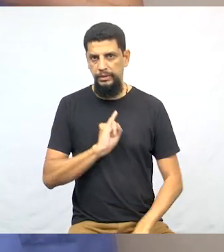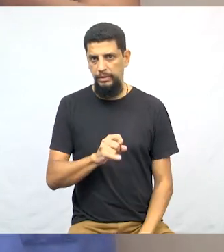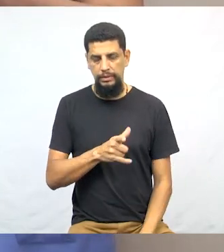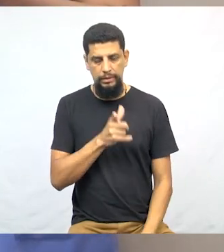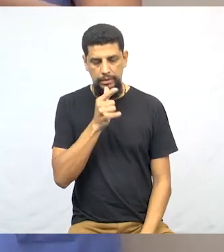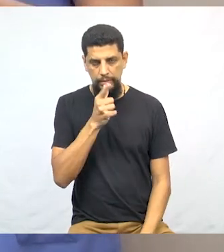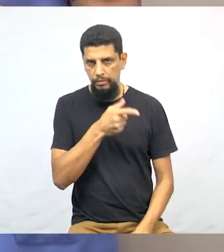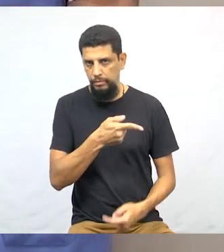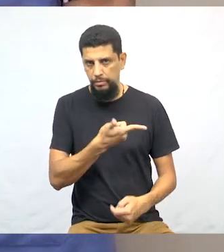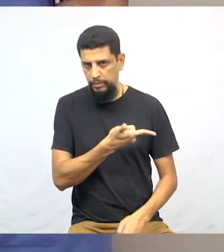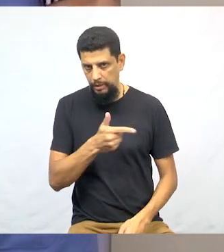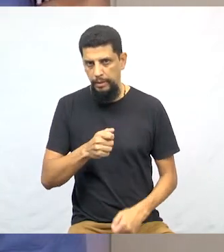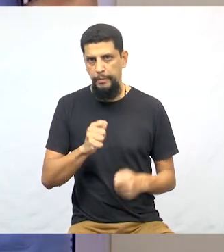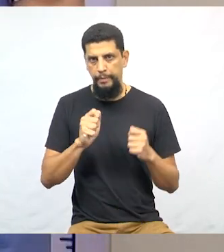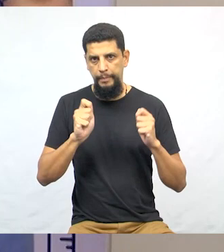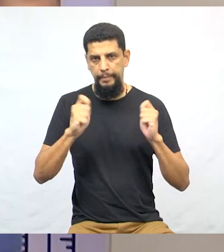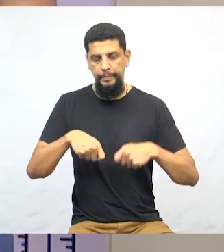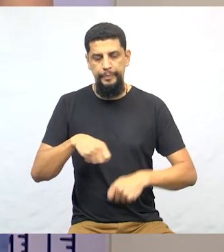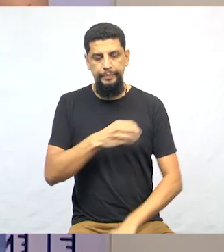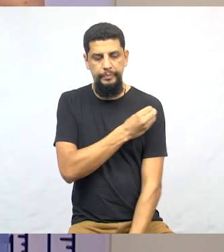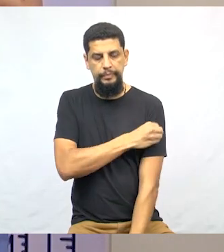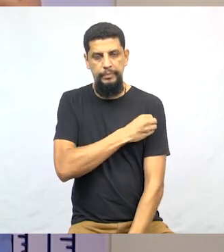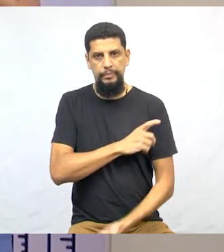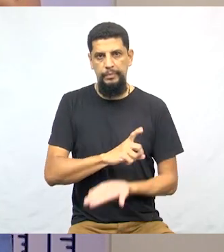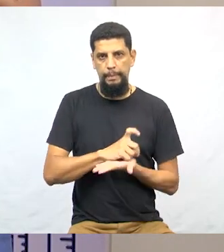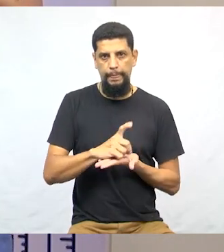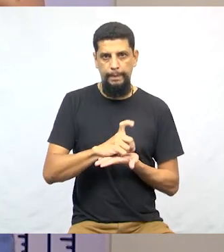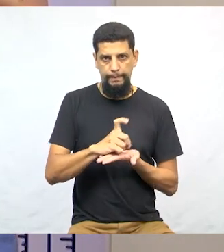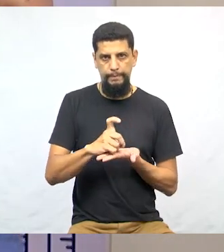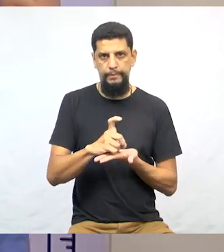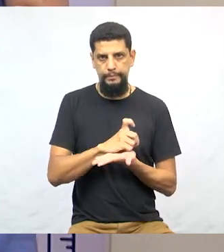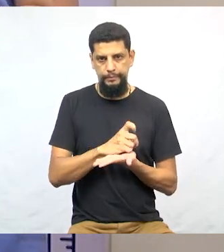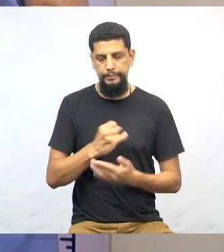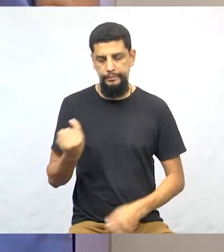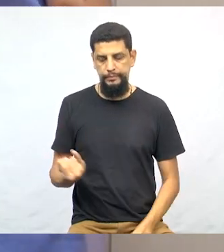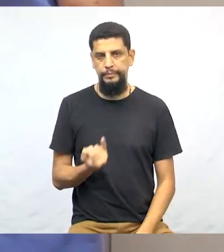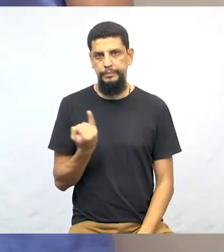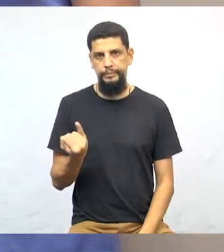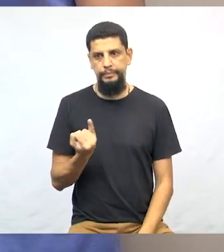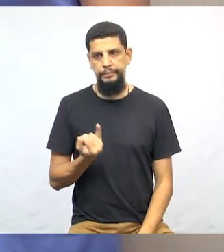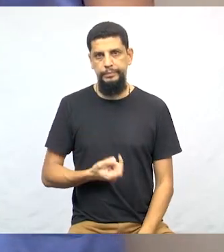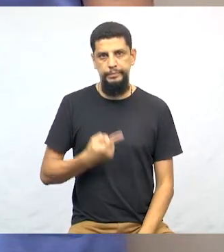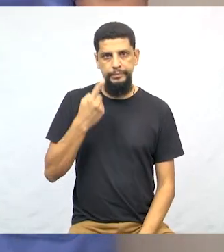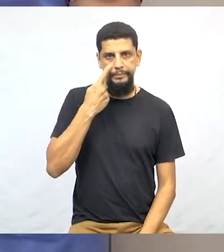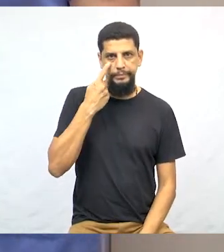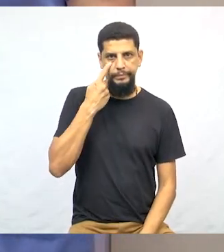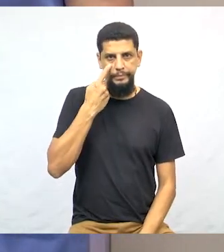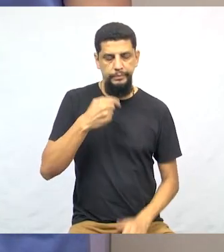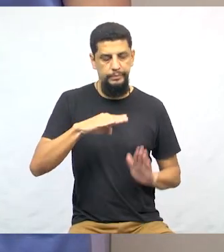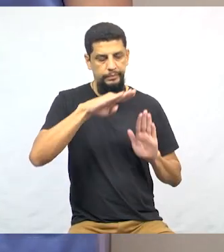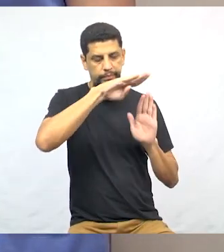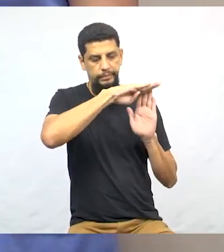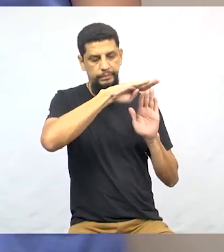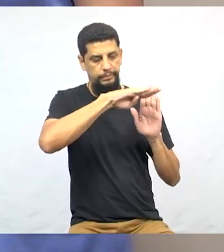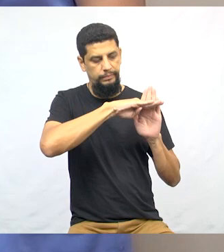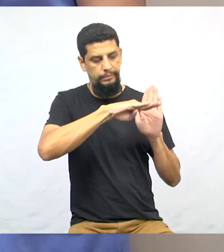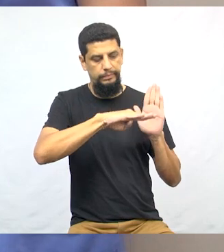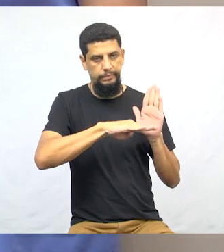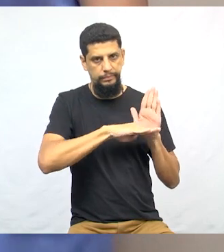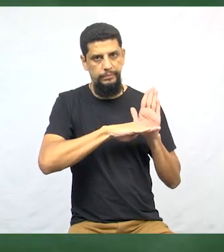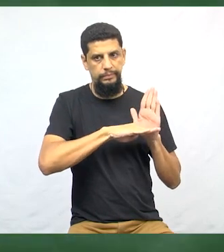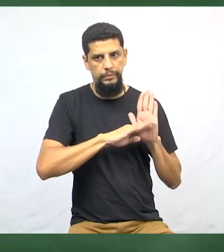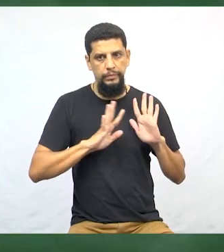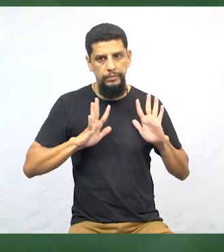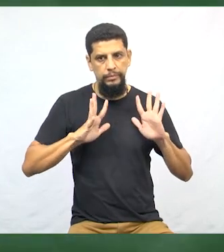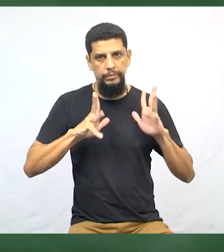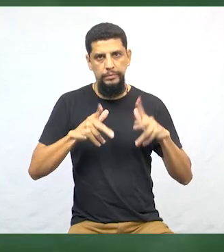a água, o sabão, o álcool em gel também é muito importante. Vamos ver então a nossa rotina.